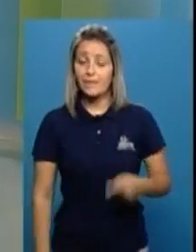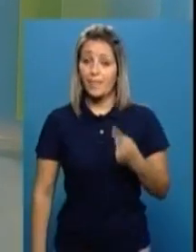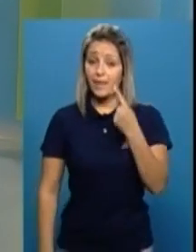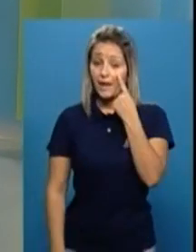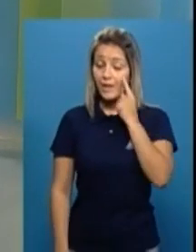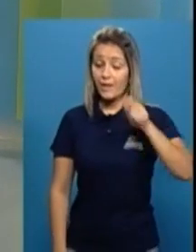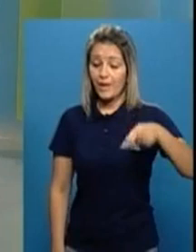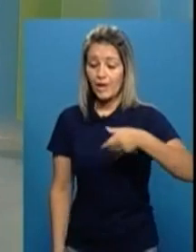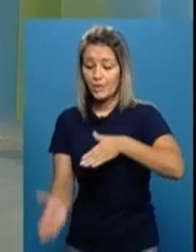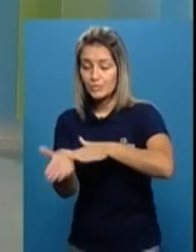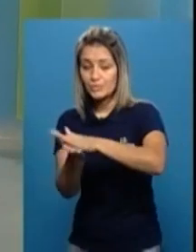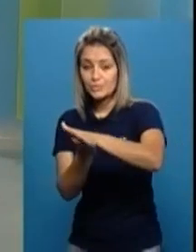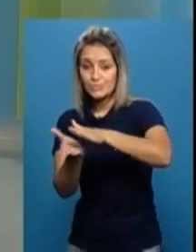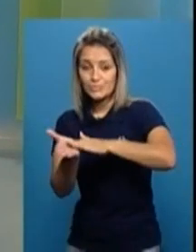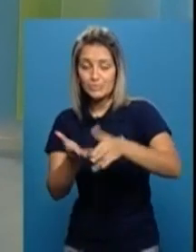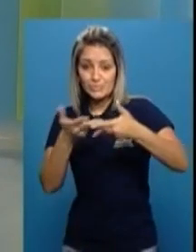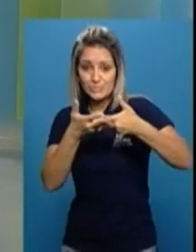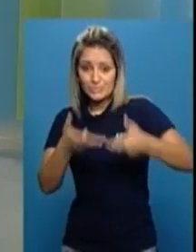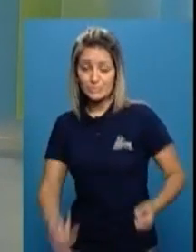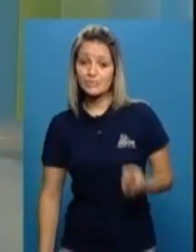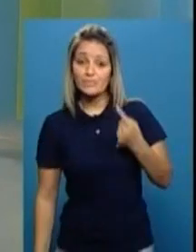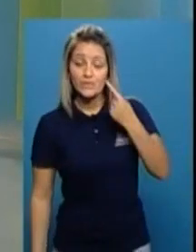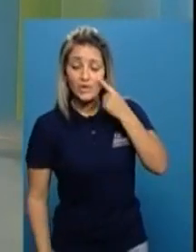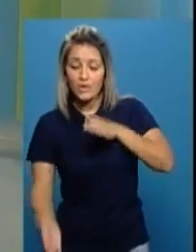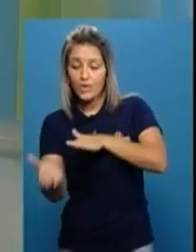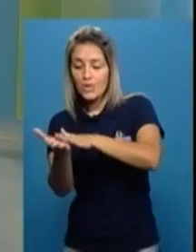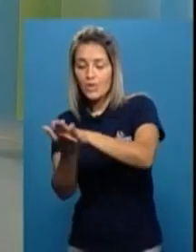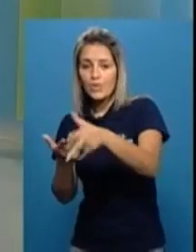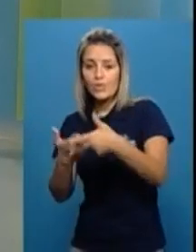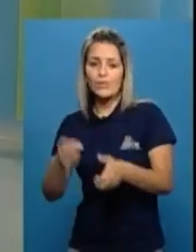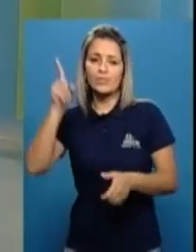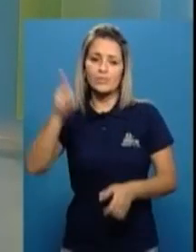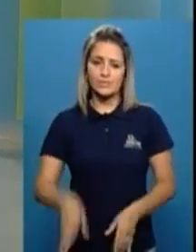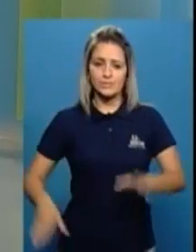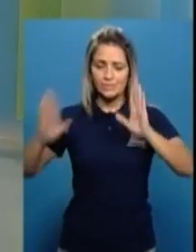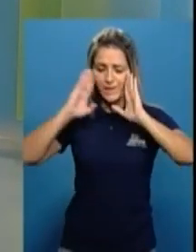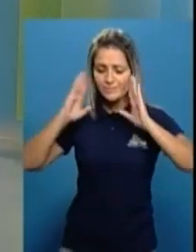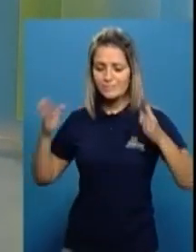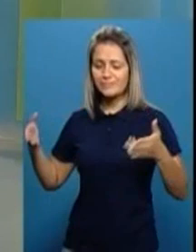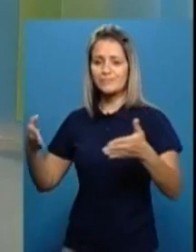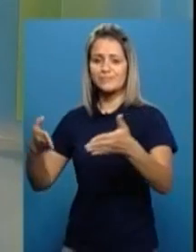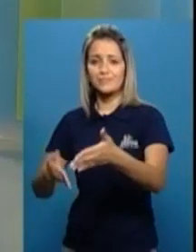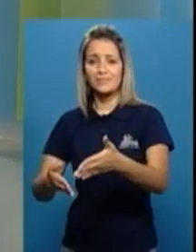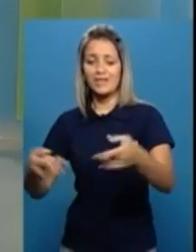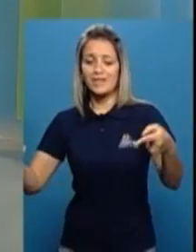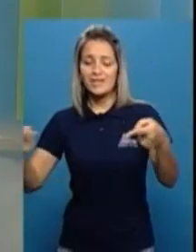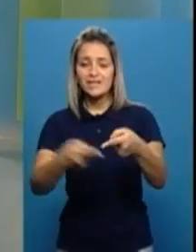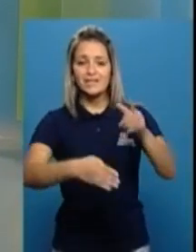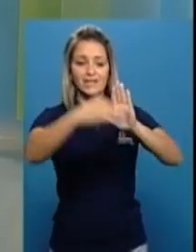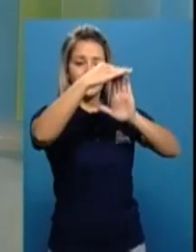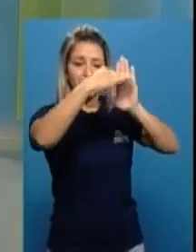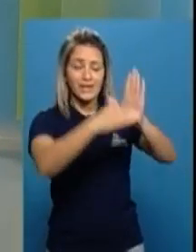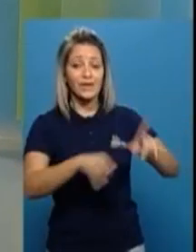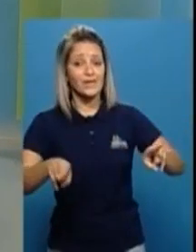aos custos? O custo é uma função direta com relação à padronização e o